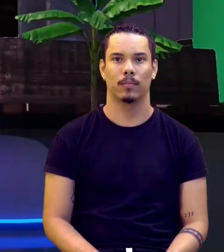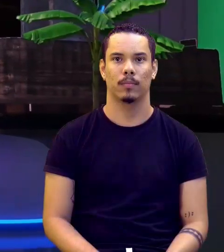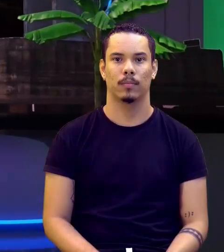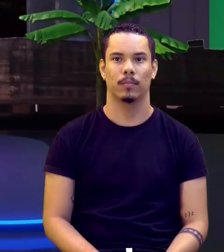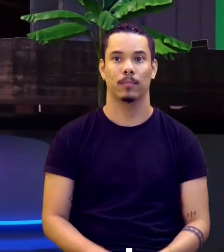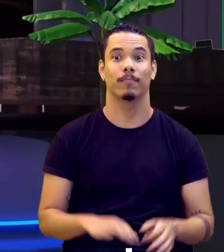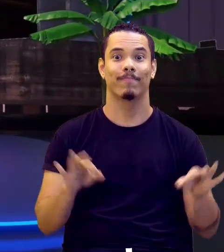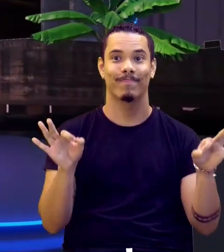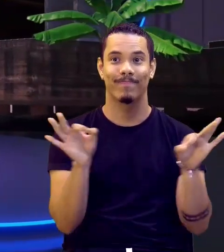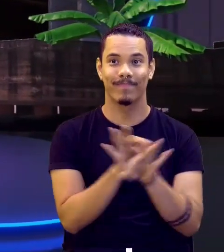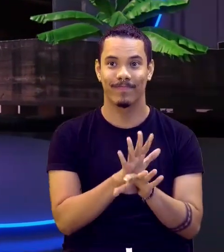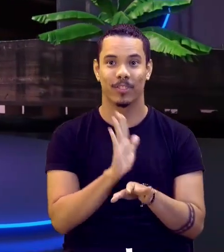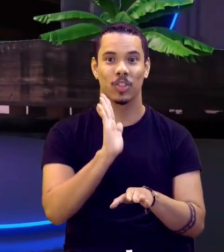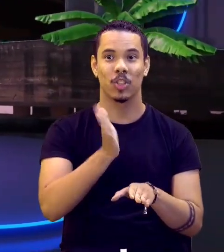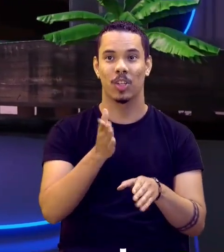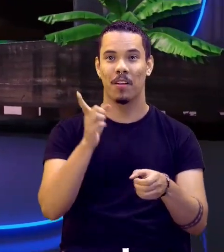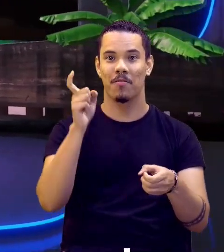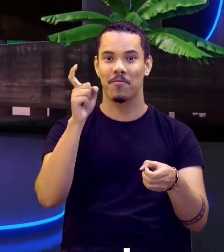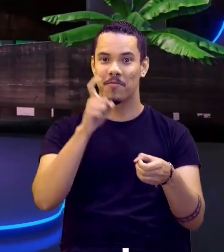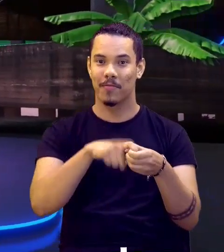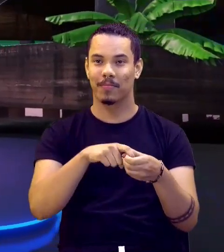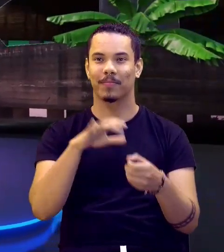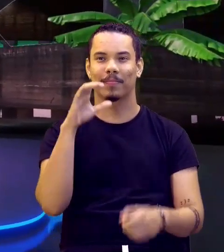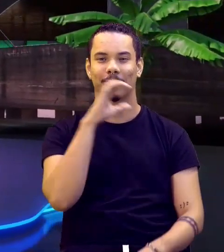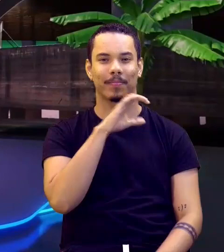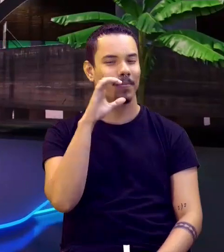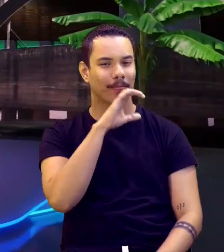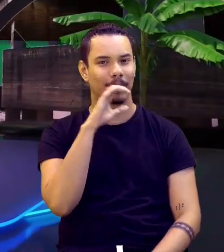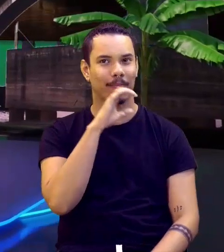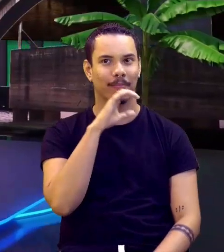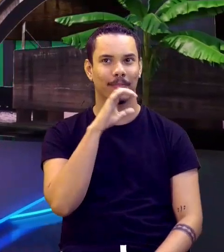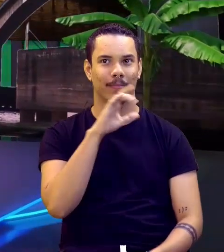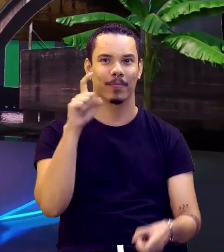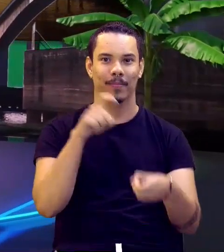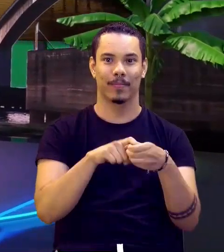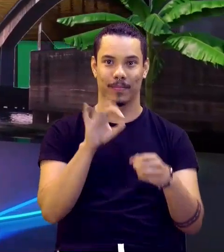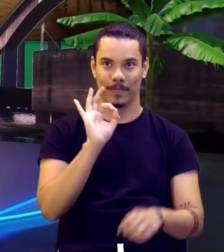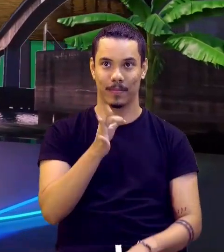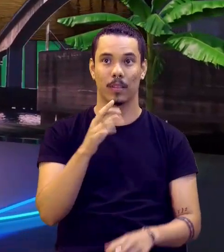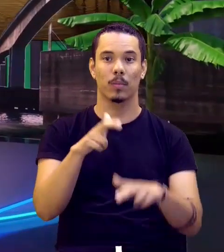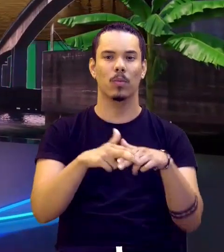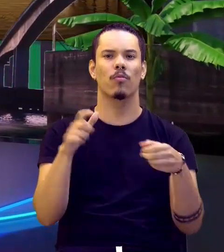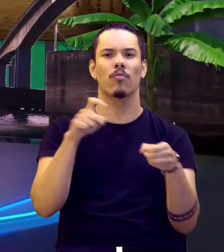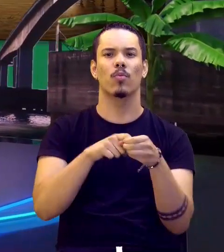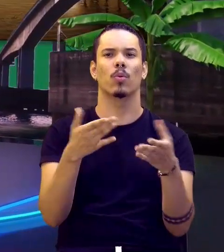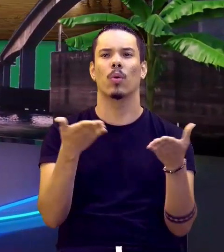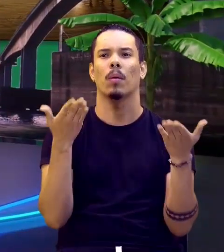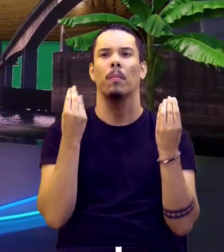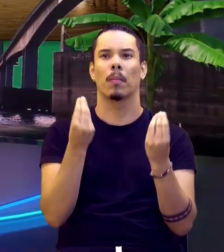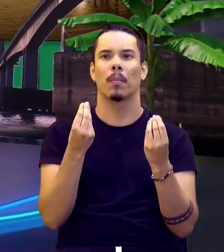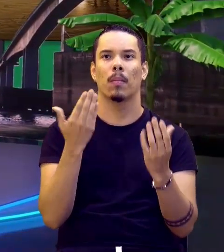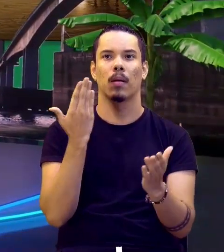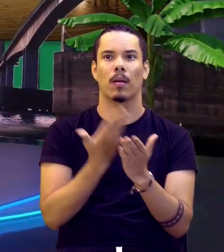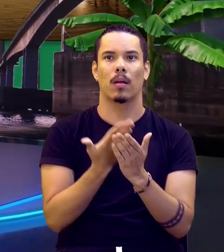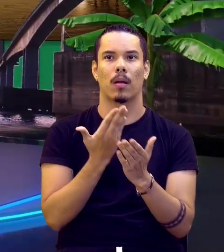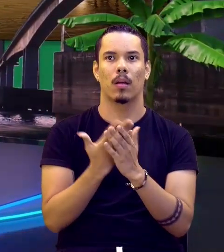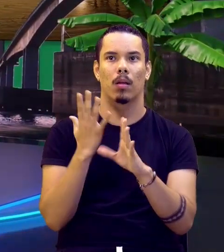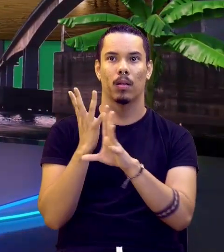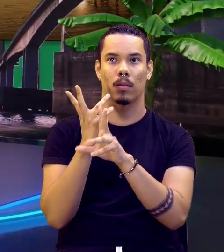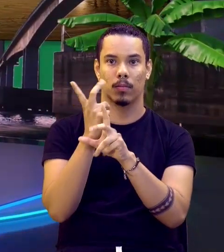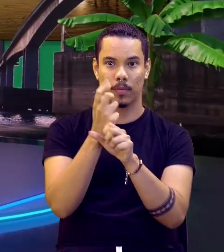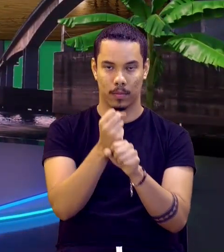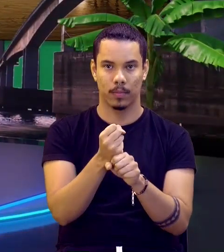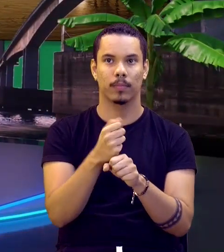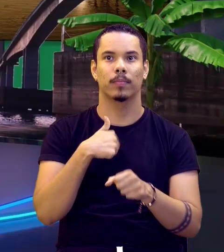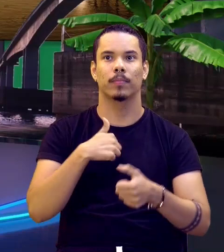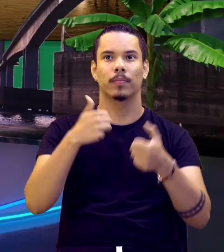Pronto, galera, já voltamos aí. É muito rápido esse retorno, então a gente voltou agora para a nossa aula de revisão. Falamos